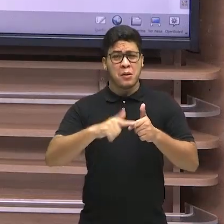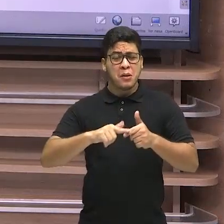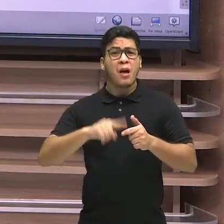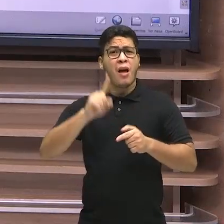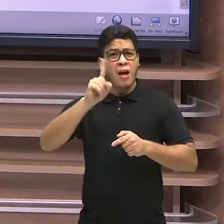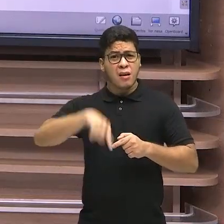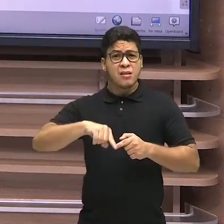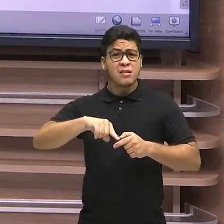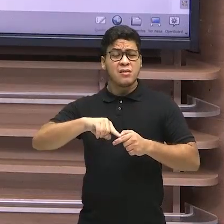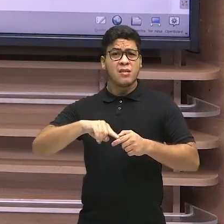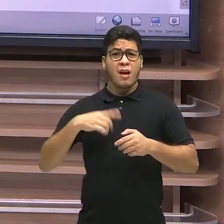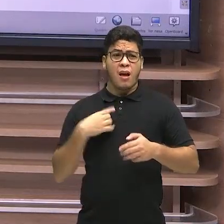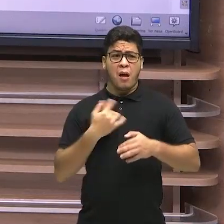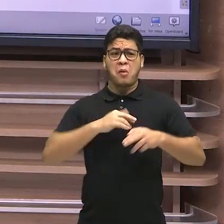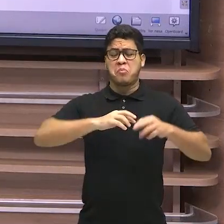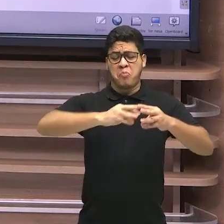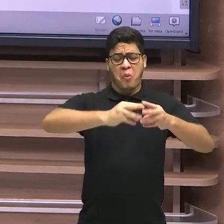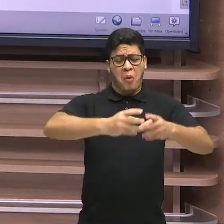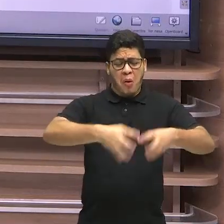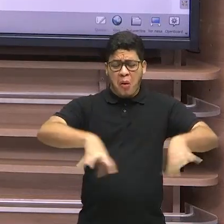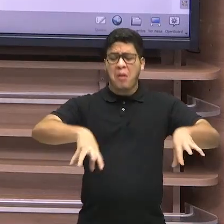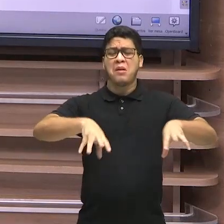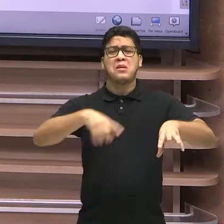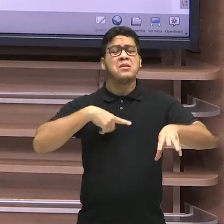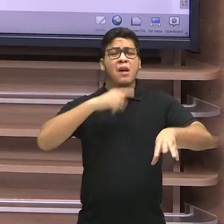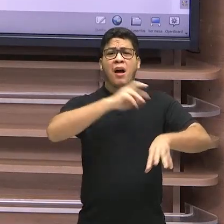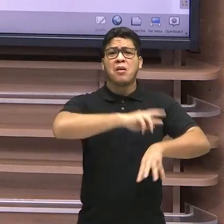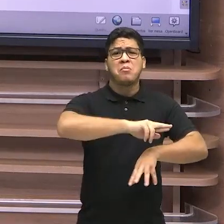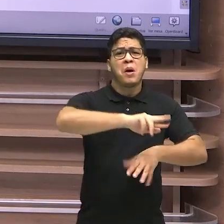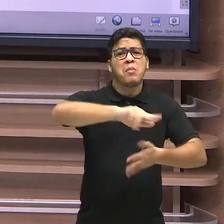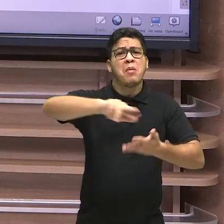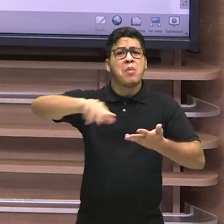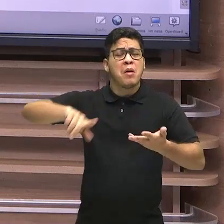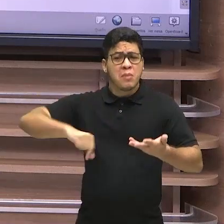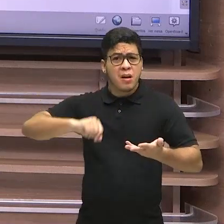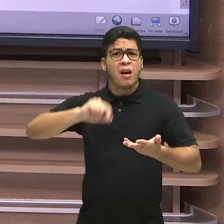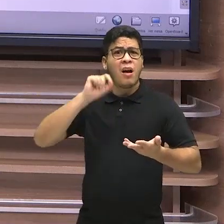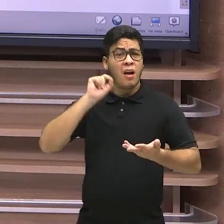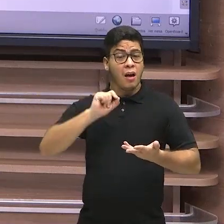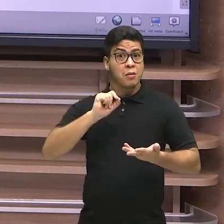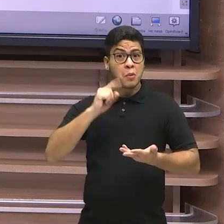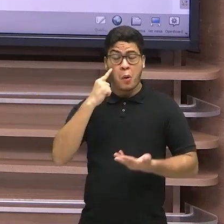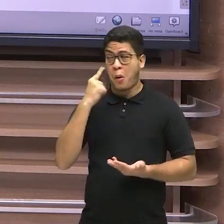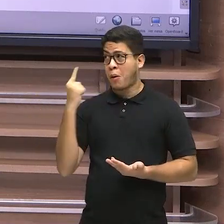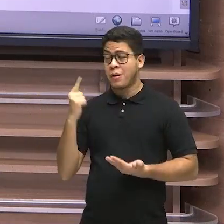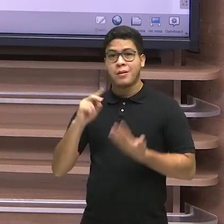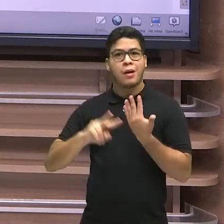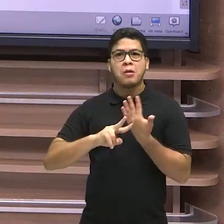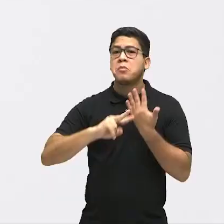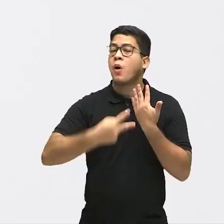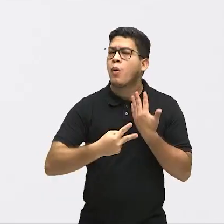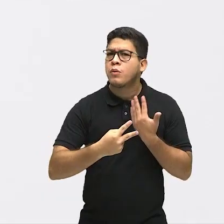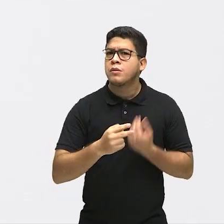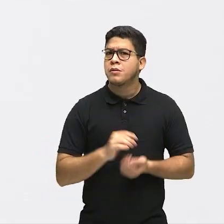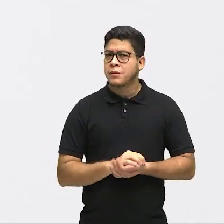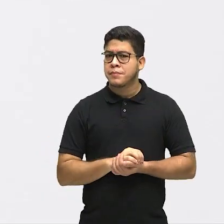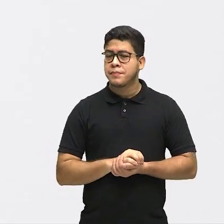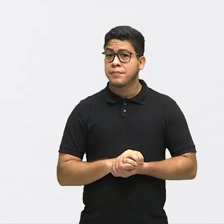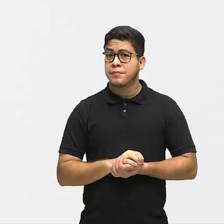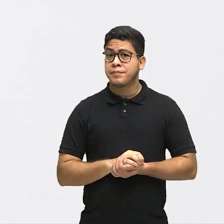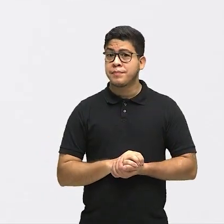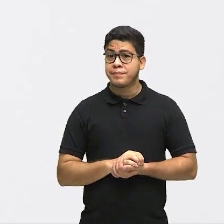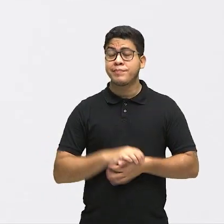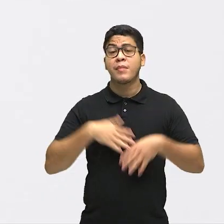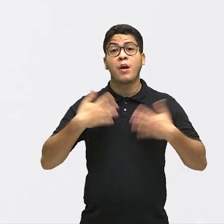ruins, desequilíbrios ambientais, e a gente vai tratar das consequências. Olha só, vamos lá para a cartela. As